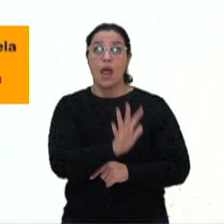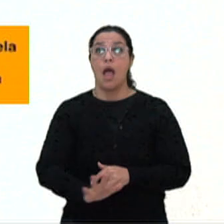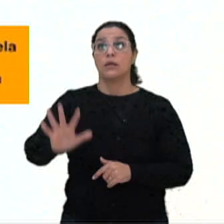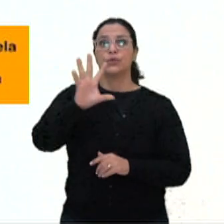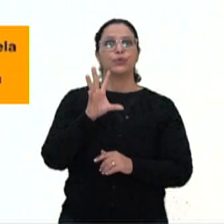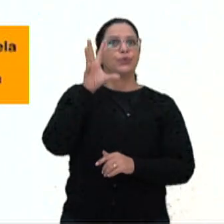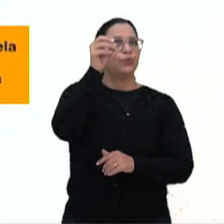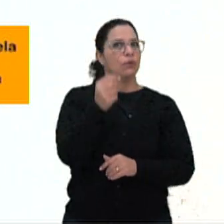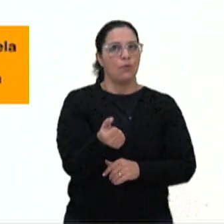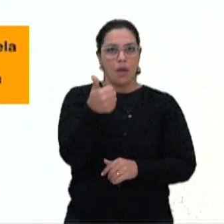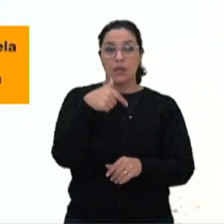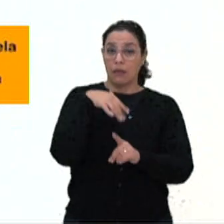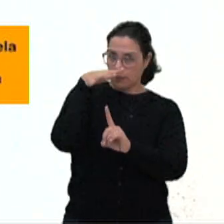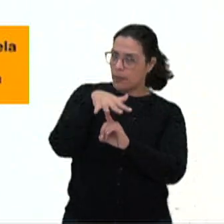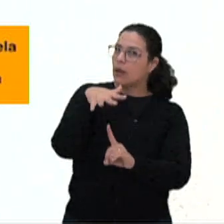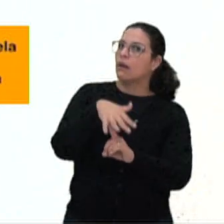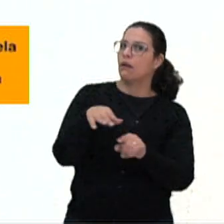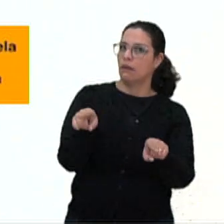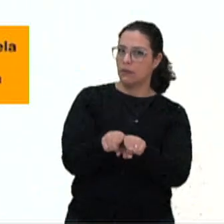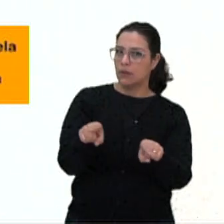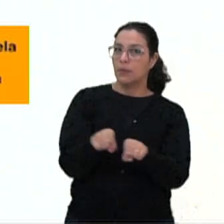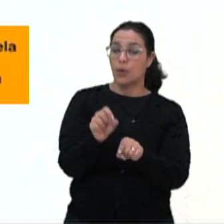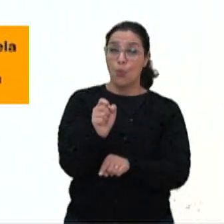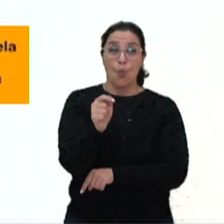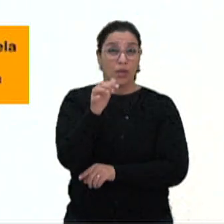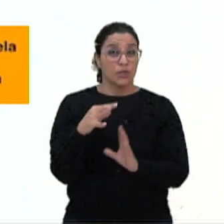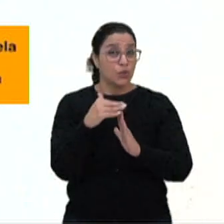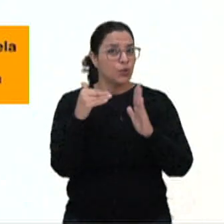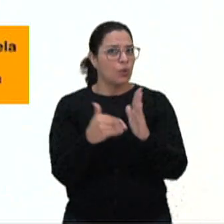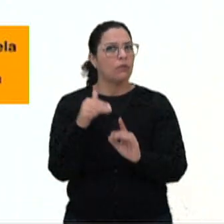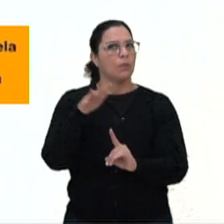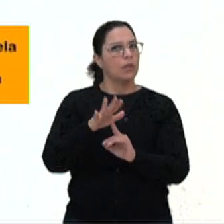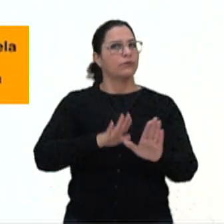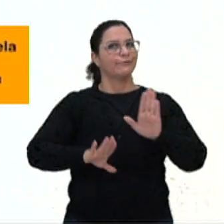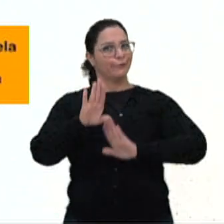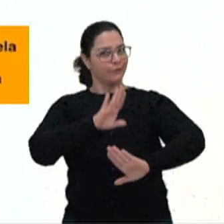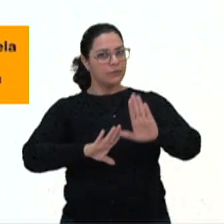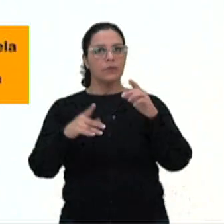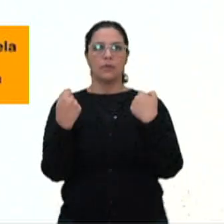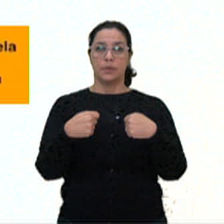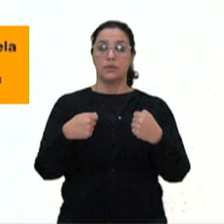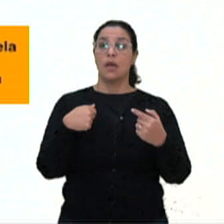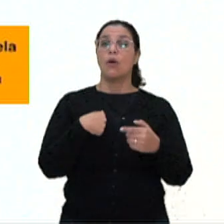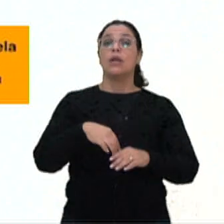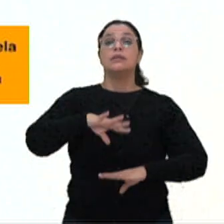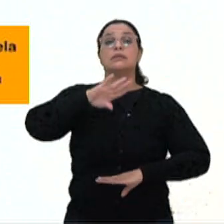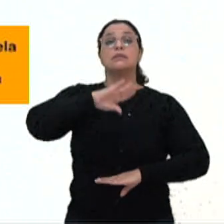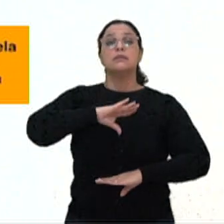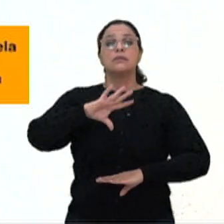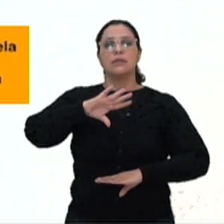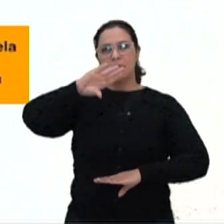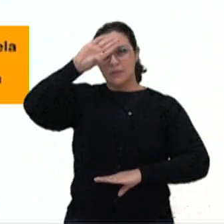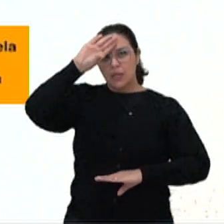Brasil inteiro. Inclusive o Paraná quase inteiro ali, né? Então, a gente tem que tomar muito cuidado. Aqui estão os sintomas, os principais, né? Dor de